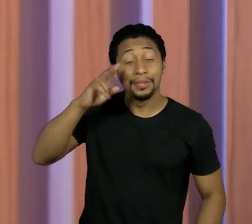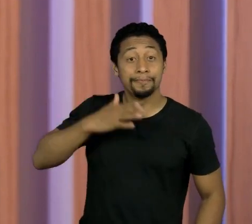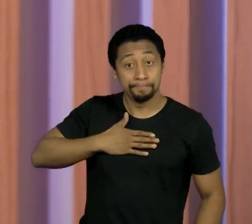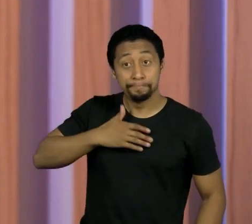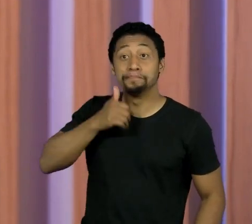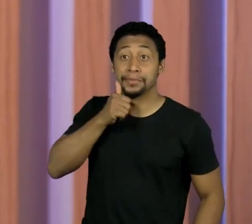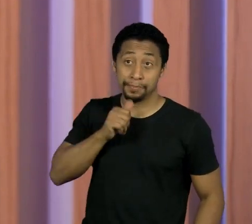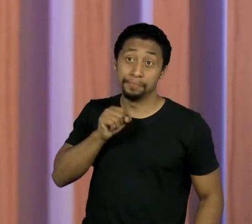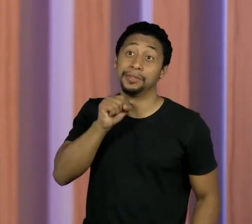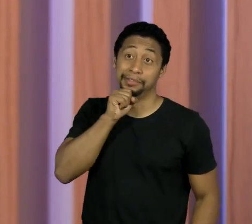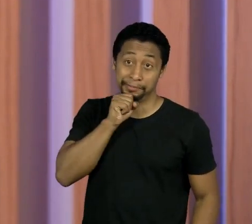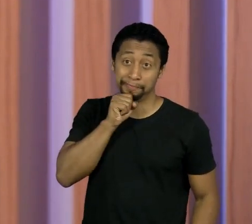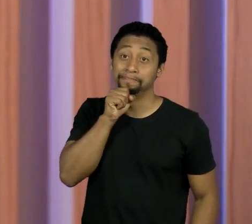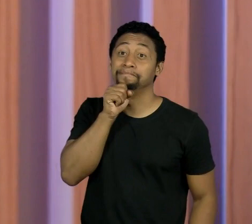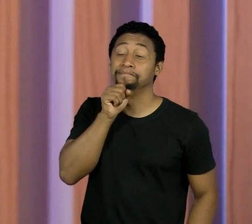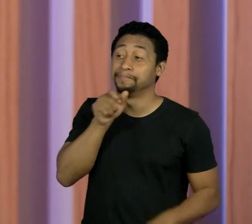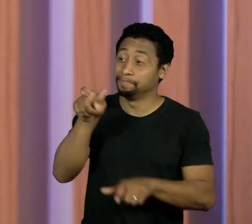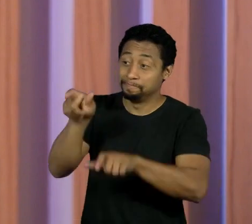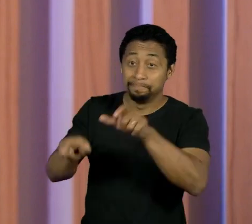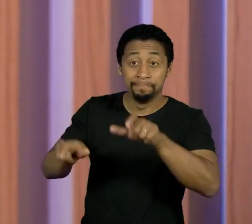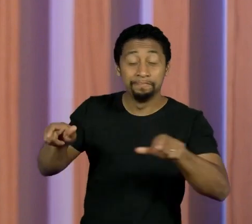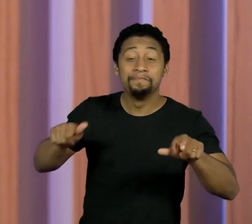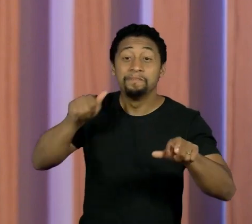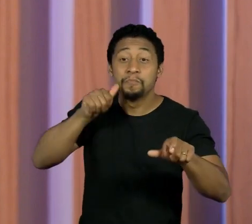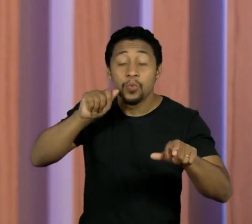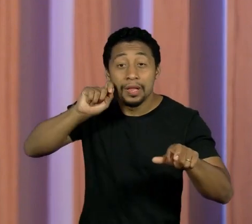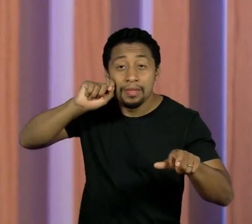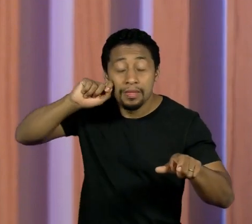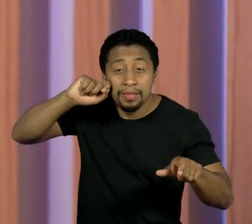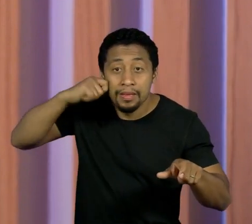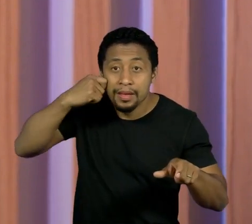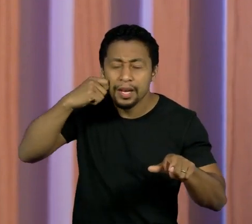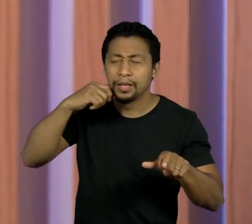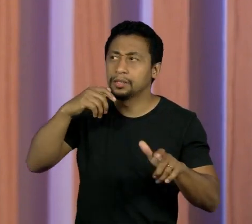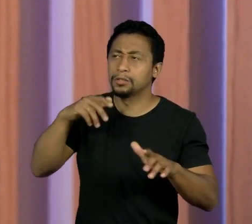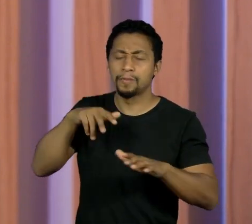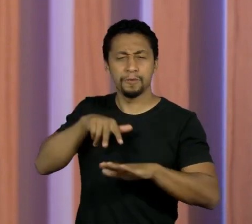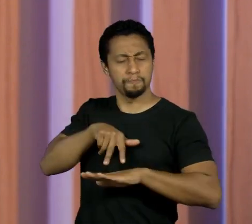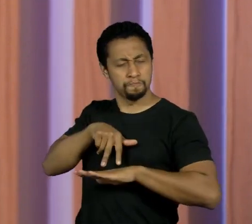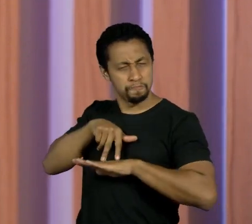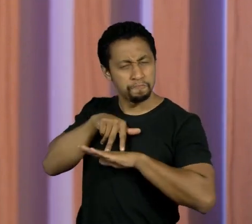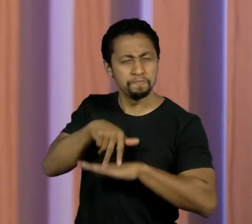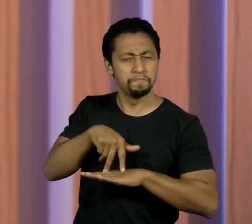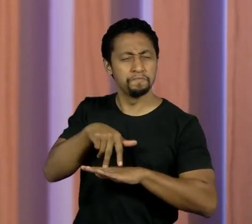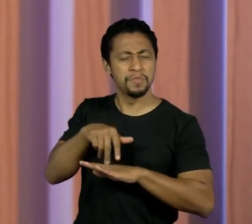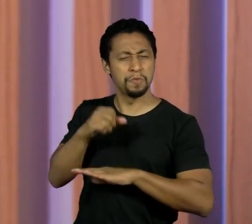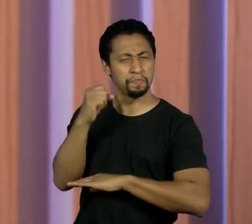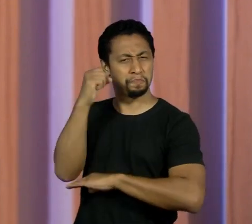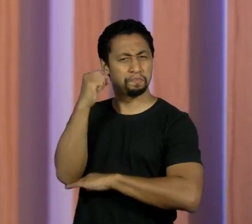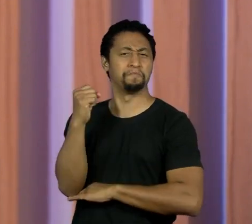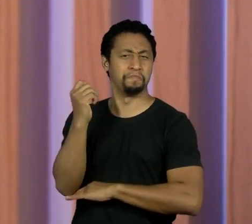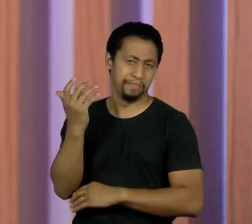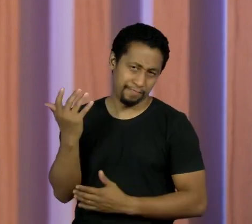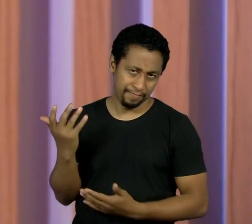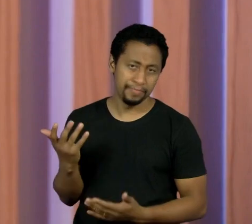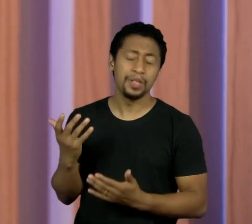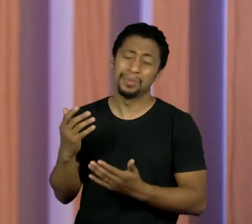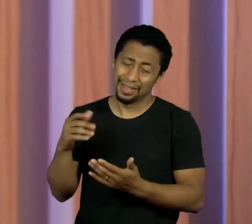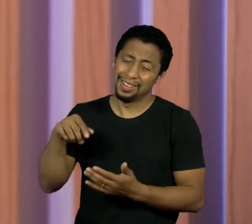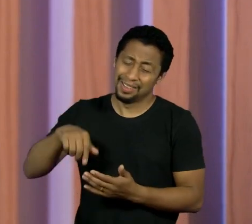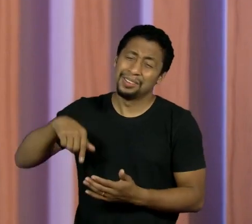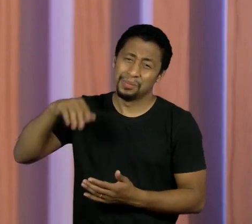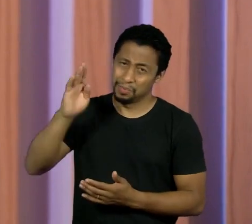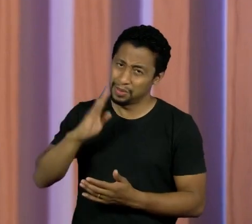das mulheres negras, né? Que vendo uma situação tão delicada no Brasil, são tão fortes